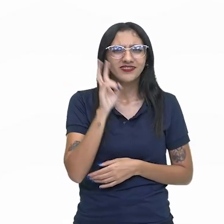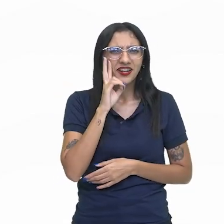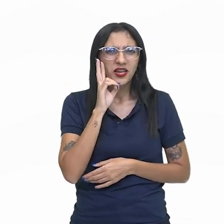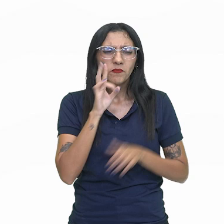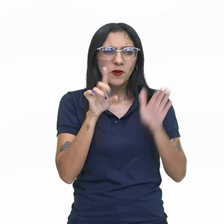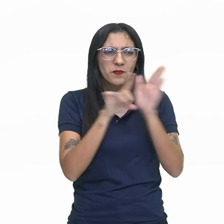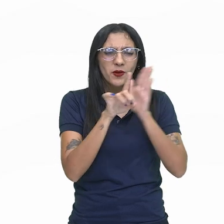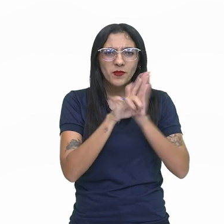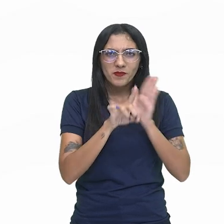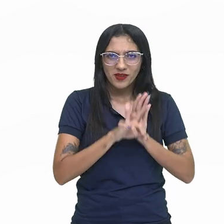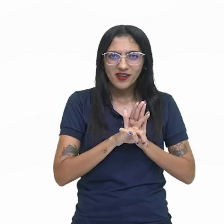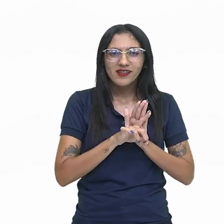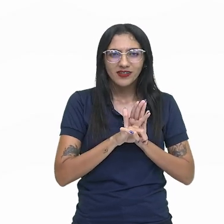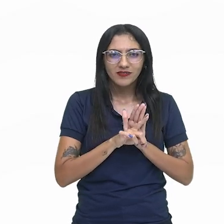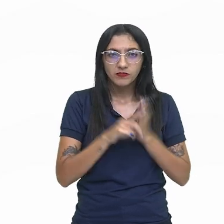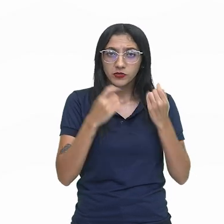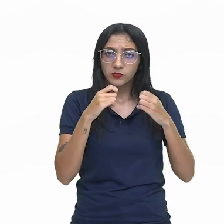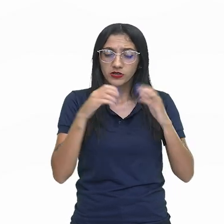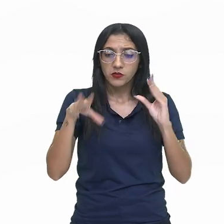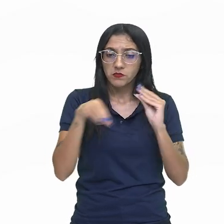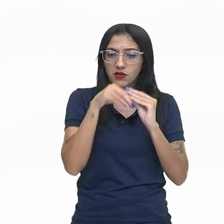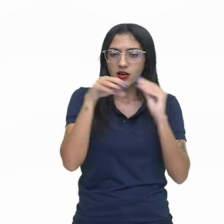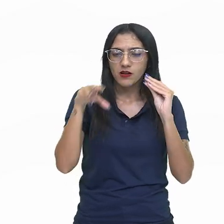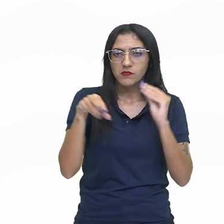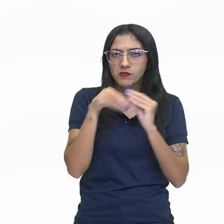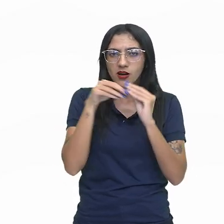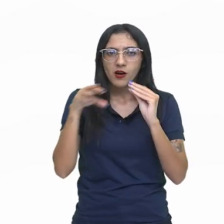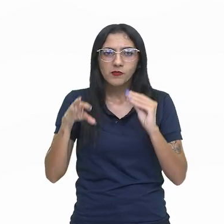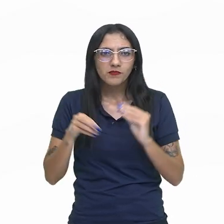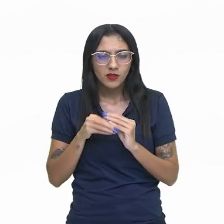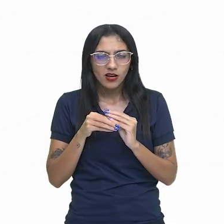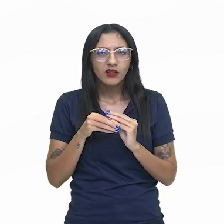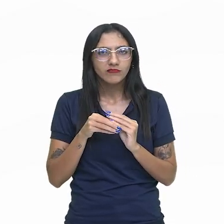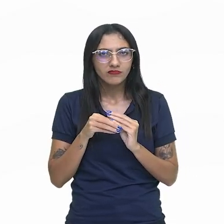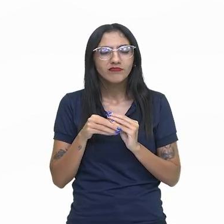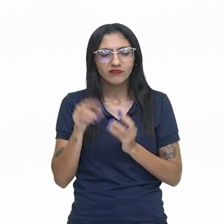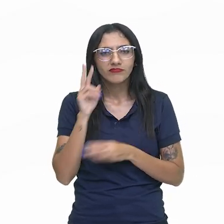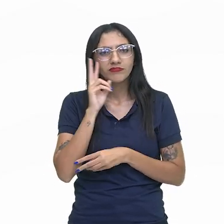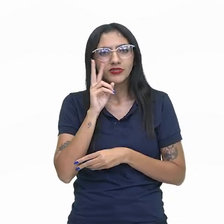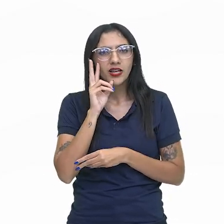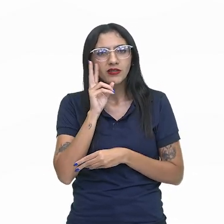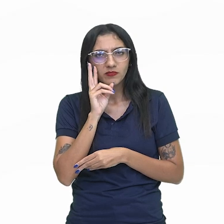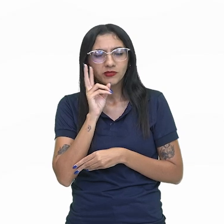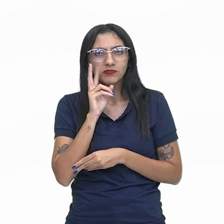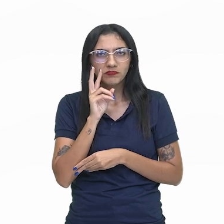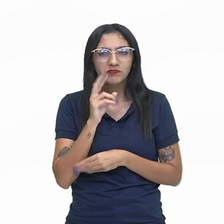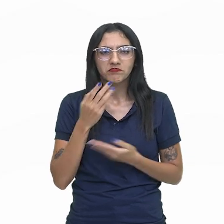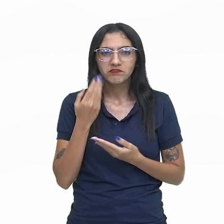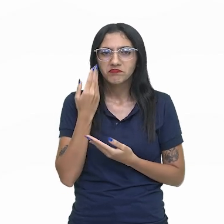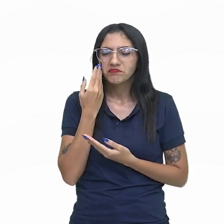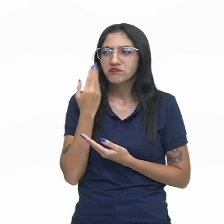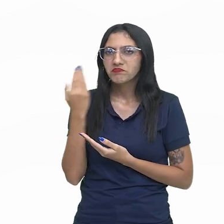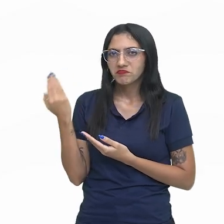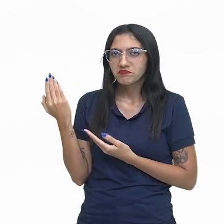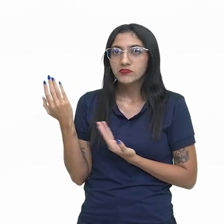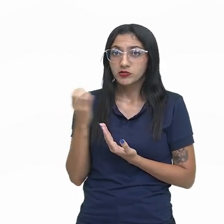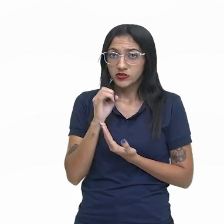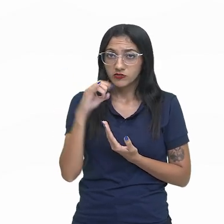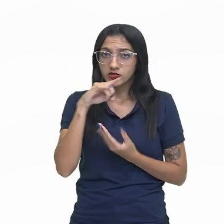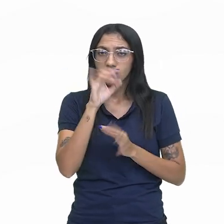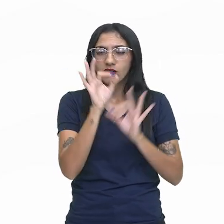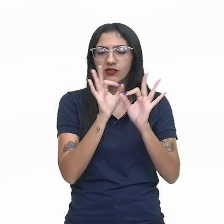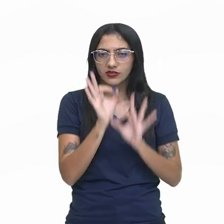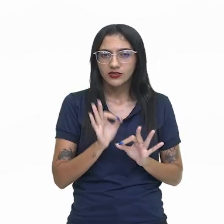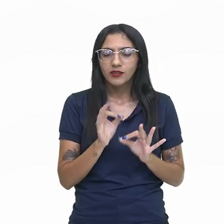você vai acrescentar lá na sua notícia. Isso é, se você for construir,